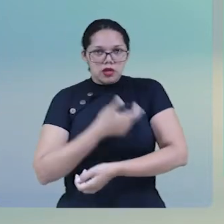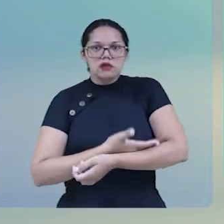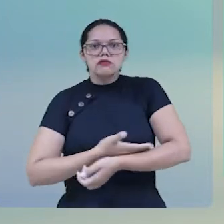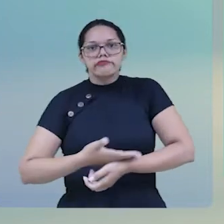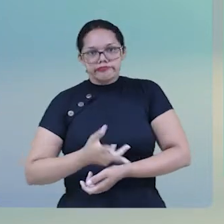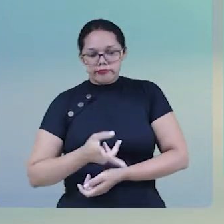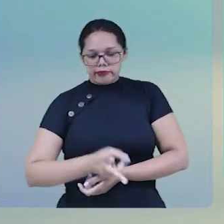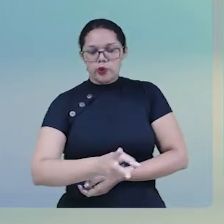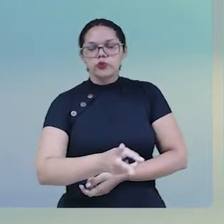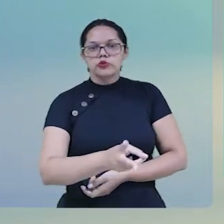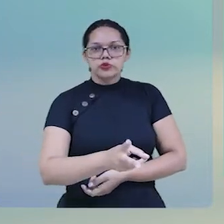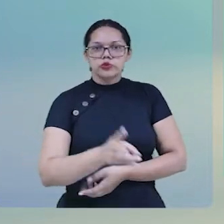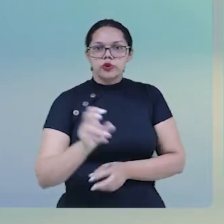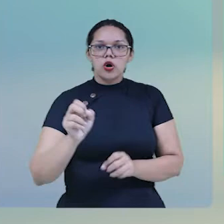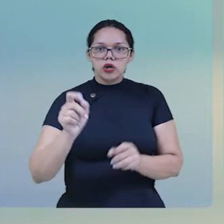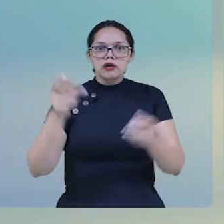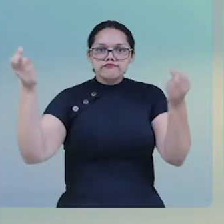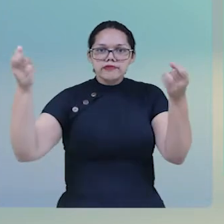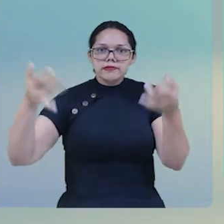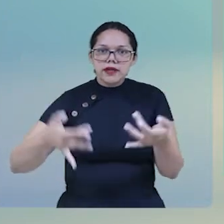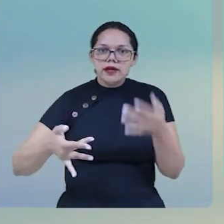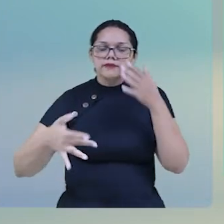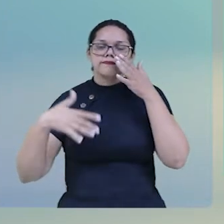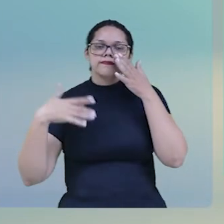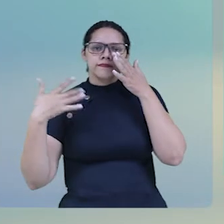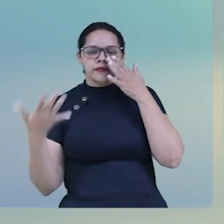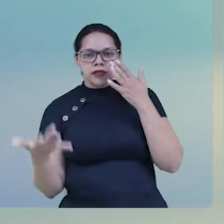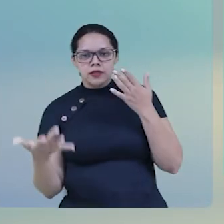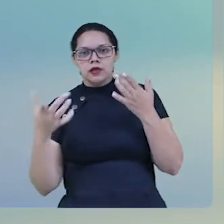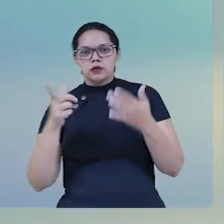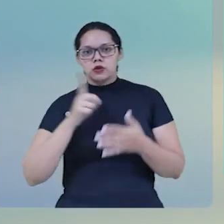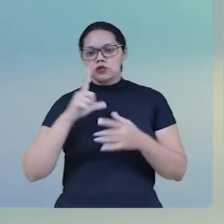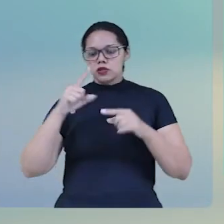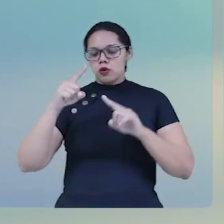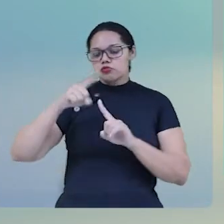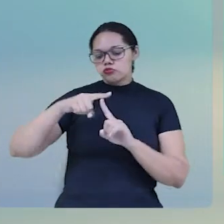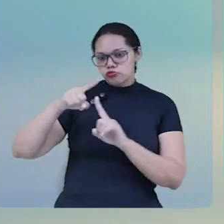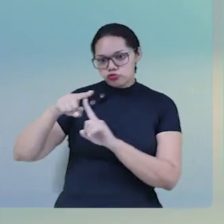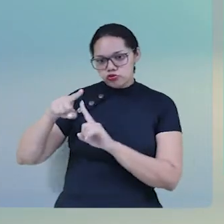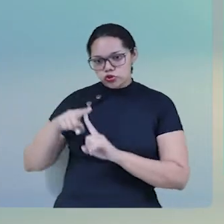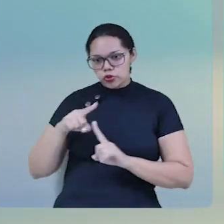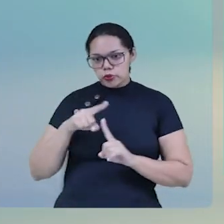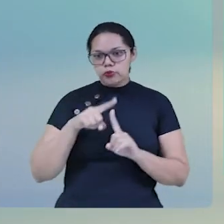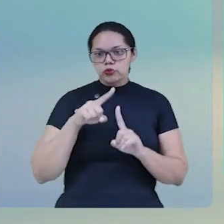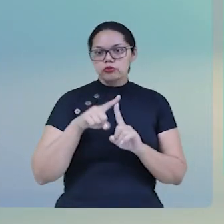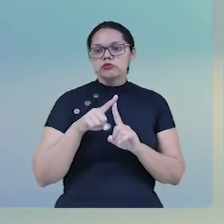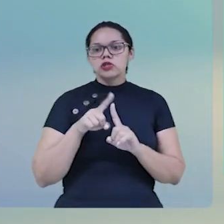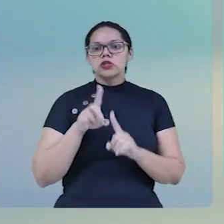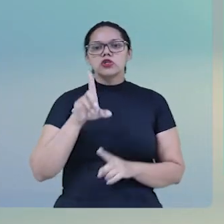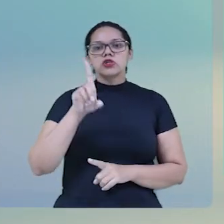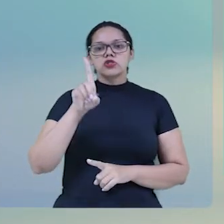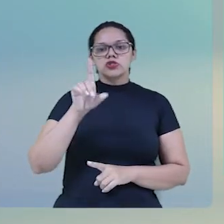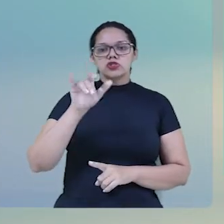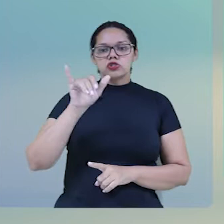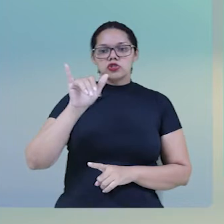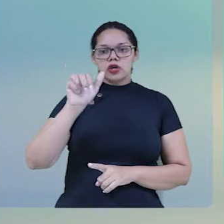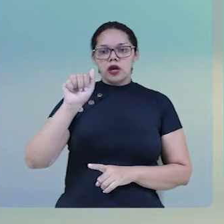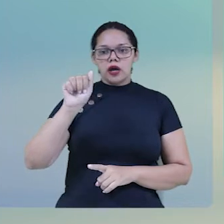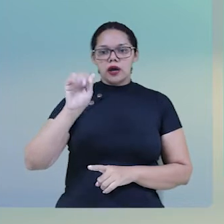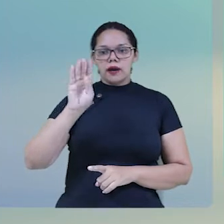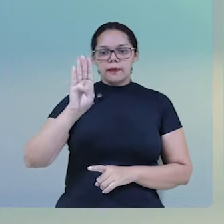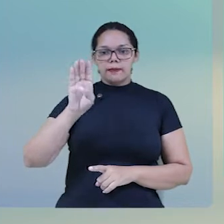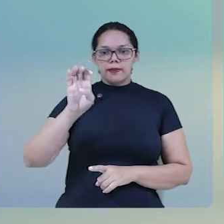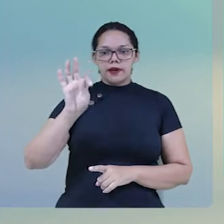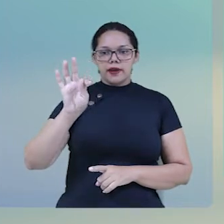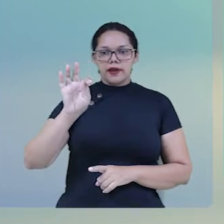ok? Vamos lá. Nós temos alguns tipos de diabetes, vocês já devem ter ouvido falar nisso. Diabetes tipo 1, diabetes